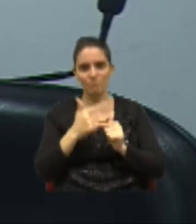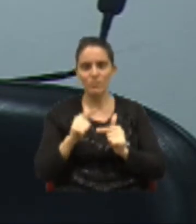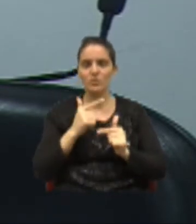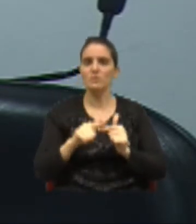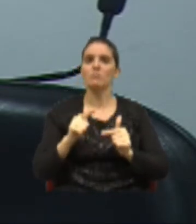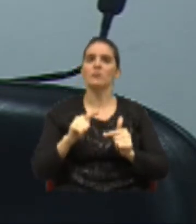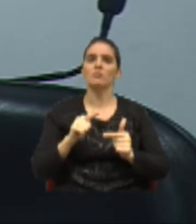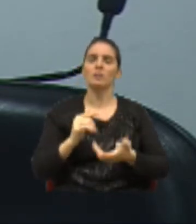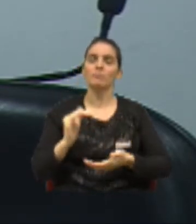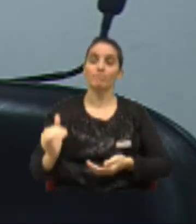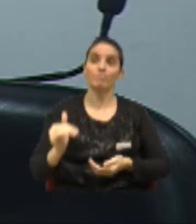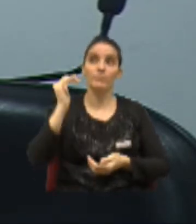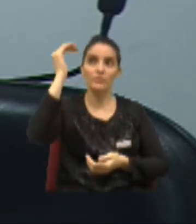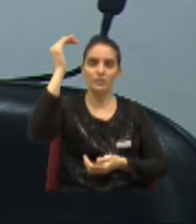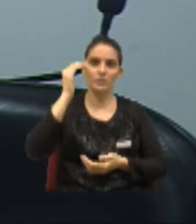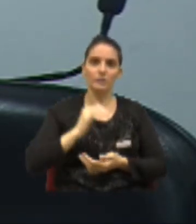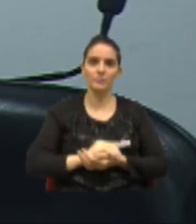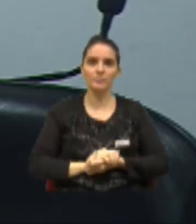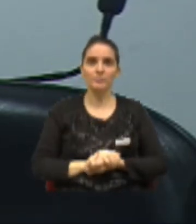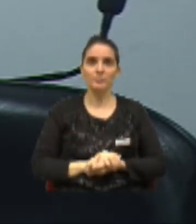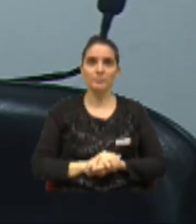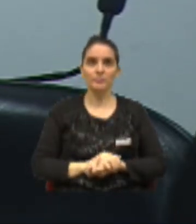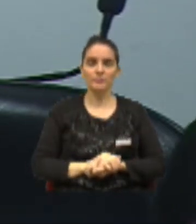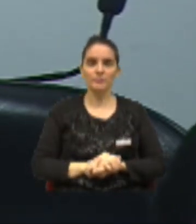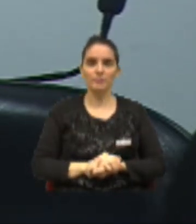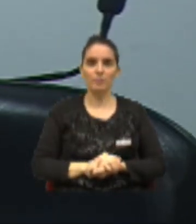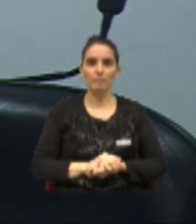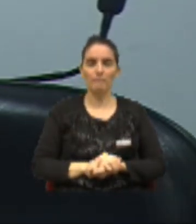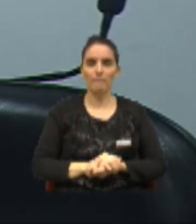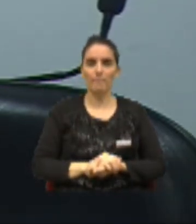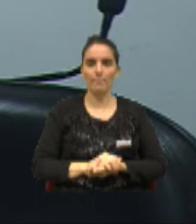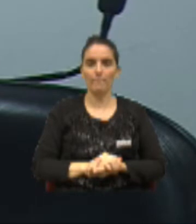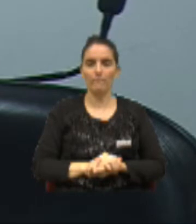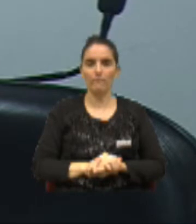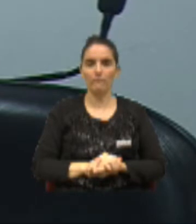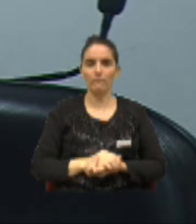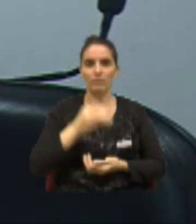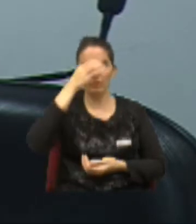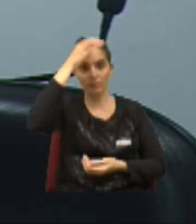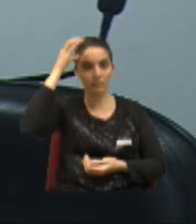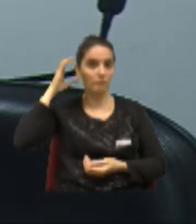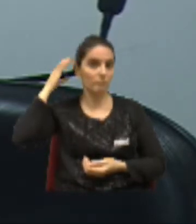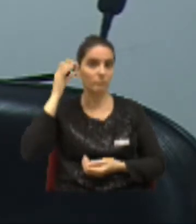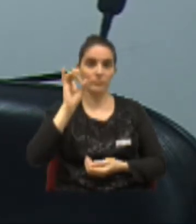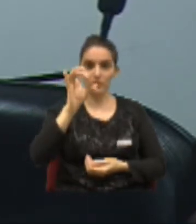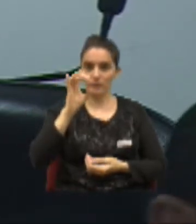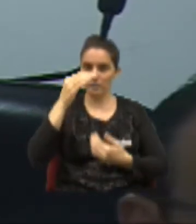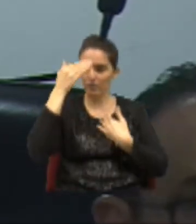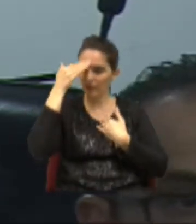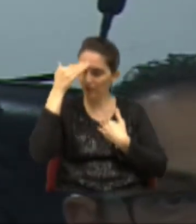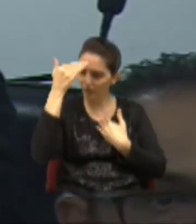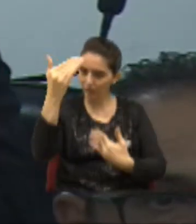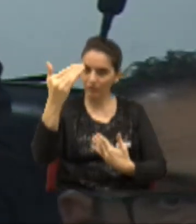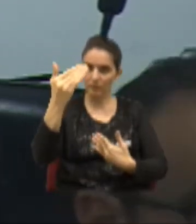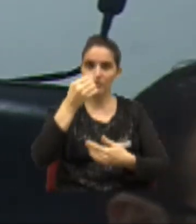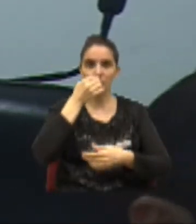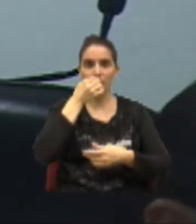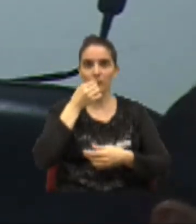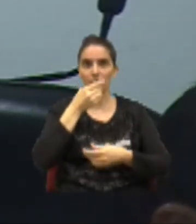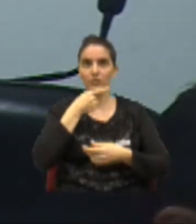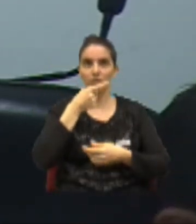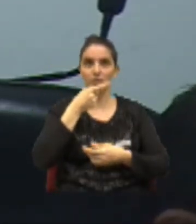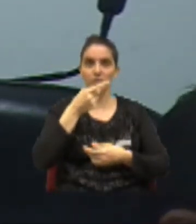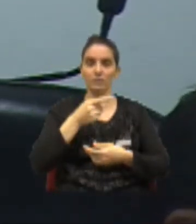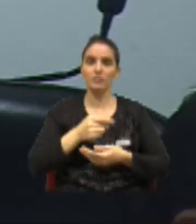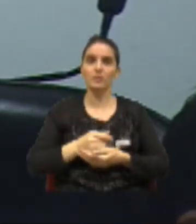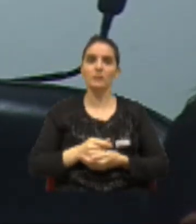fase adulta. Né? Uma parte, vereador. Claro. Só gostaria de agradecer muito sua colocação e falar